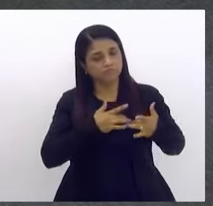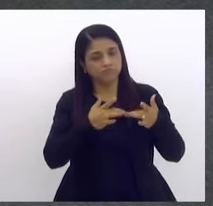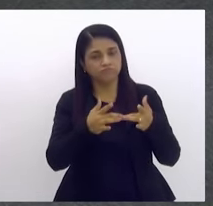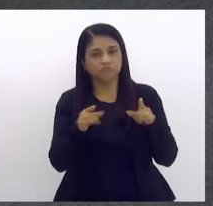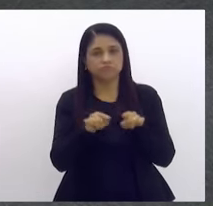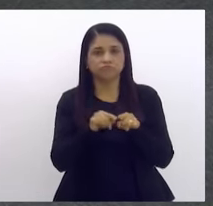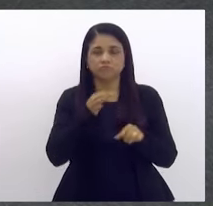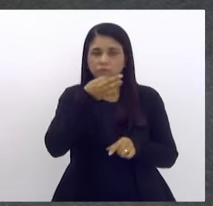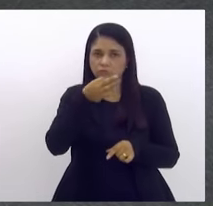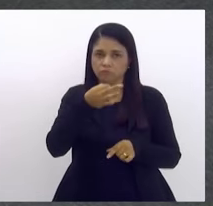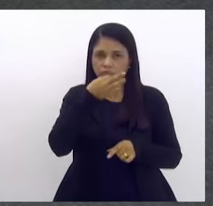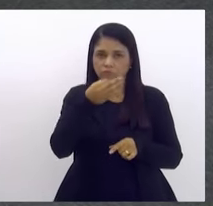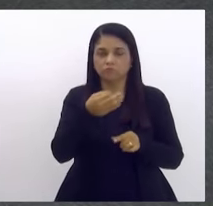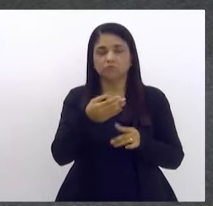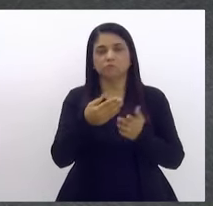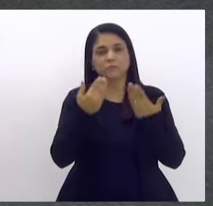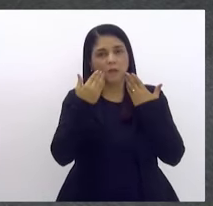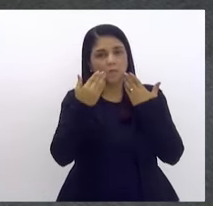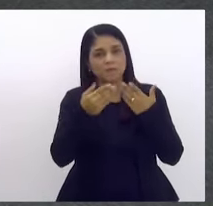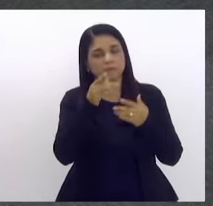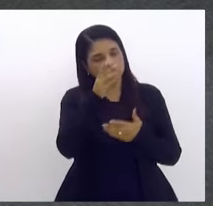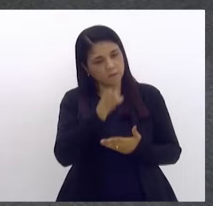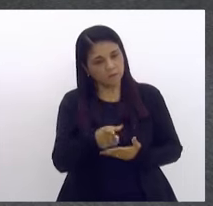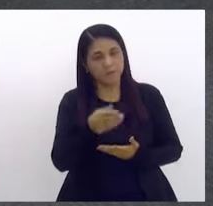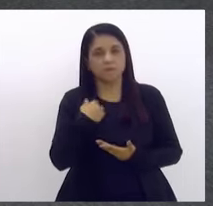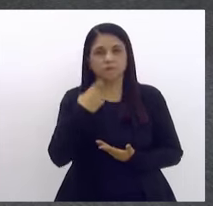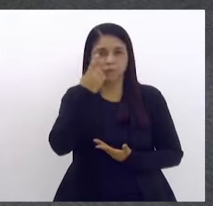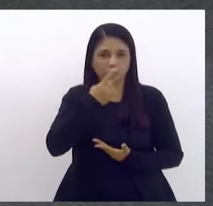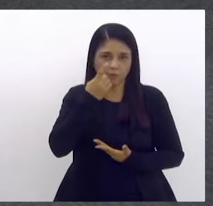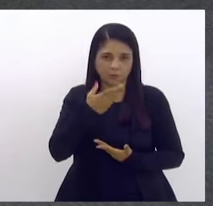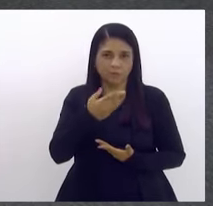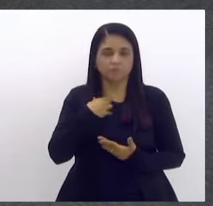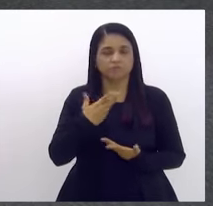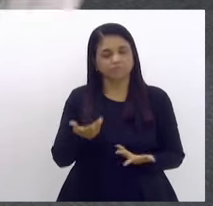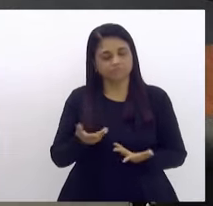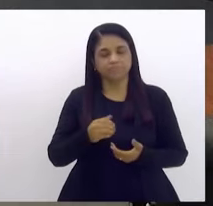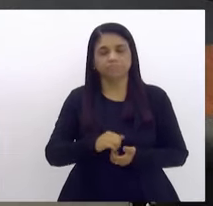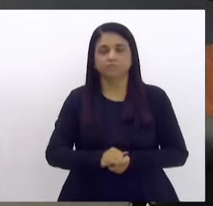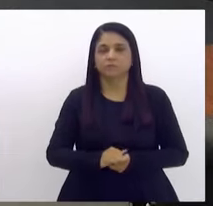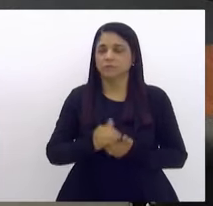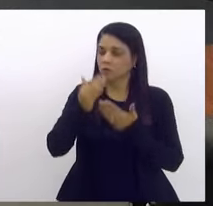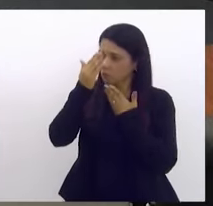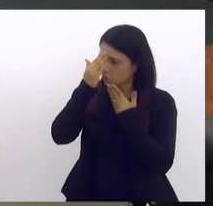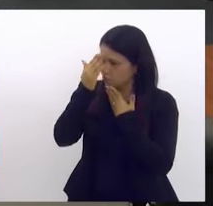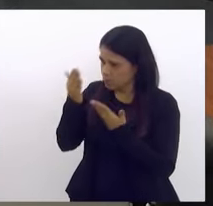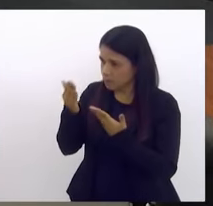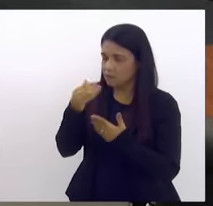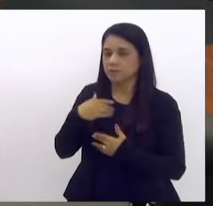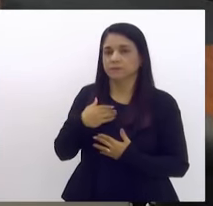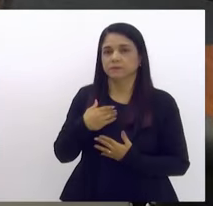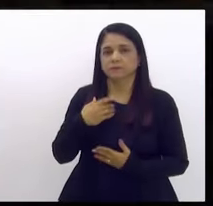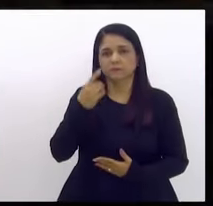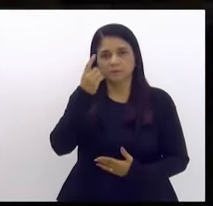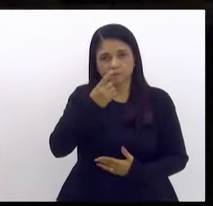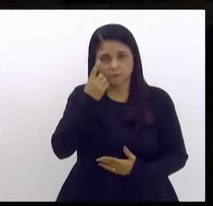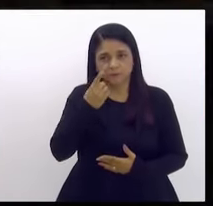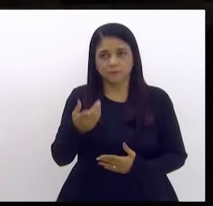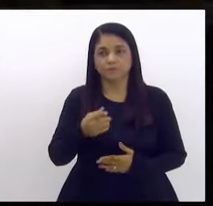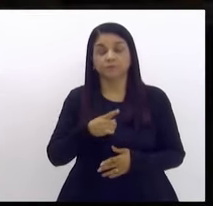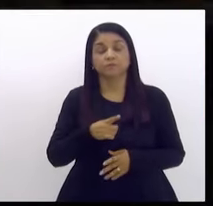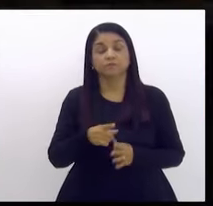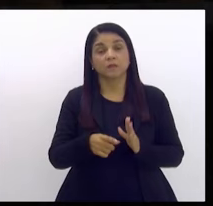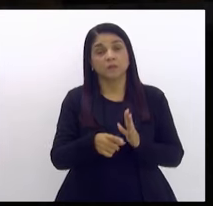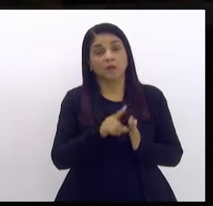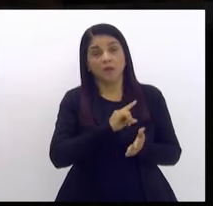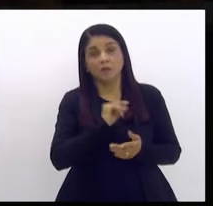com a sugestão apresentada por Vossa Excelência. Eram essas as nossas considerações. Obrigado, deputada Marta Rocha. Cabe antes, senhora